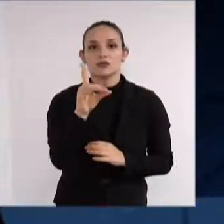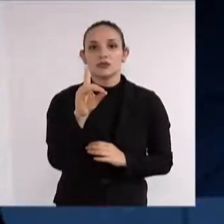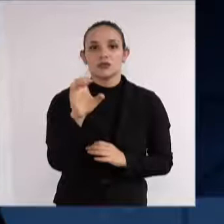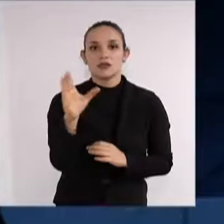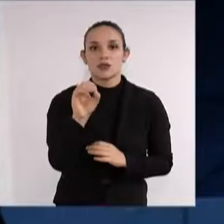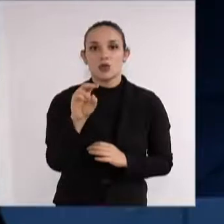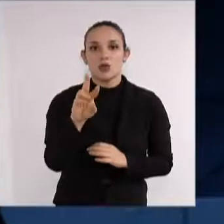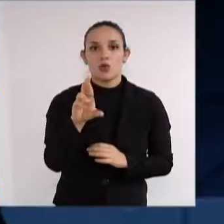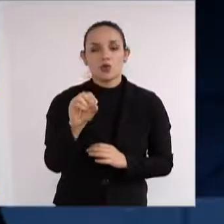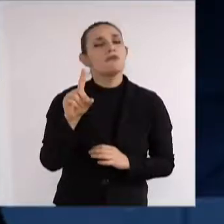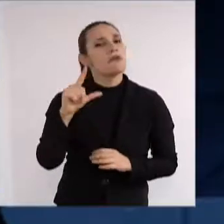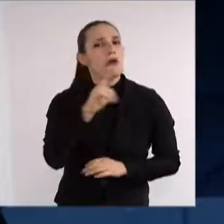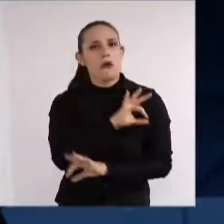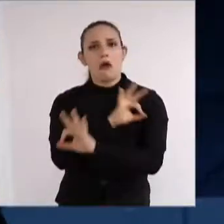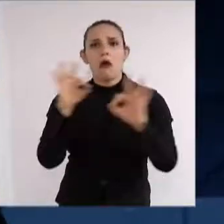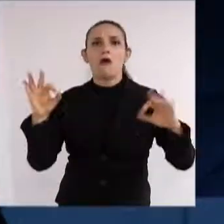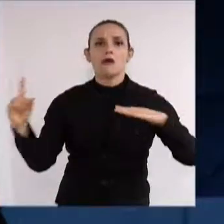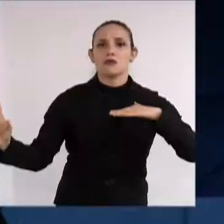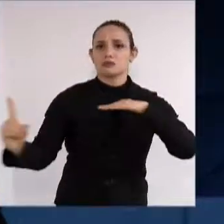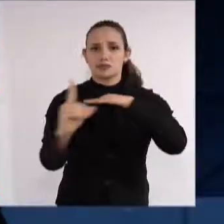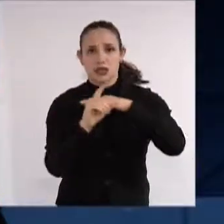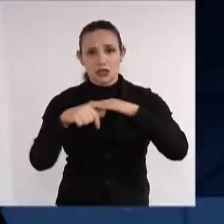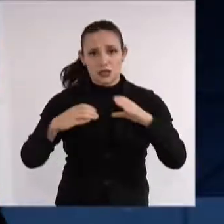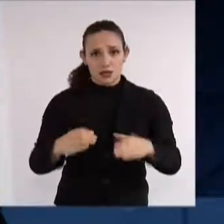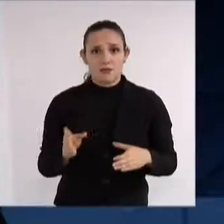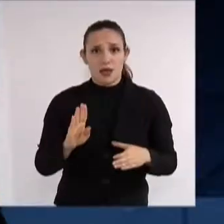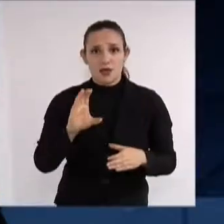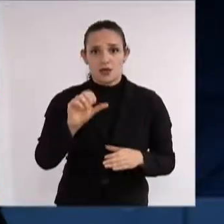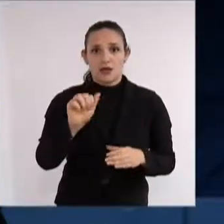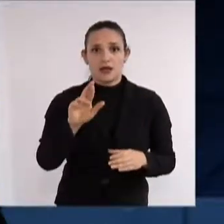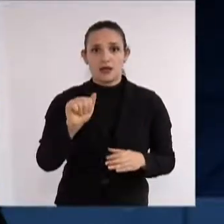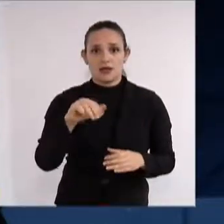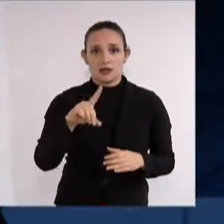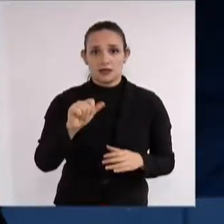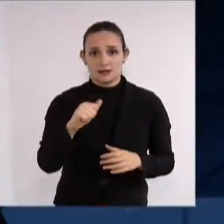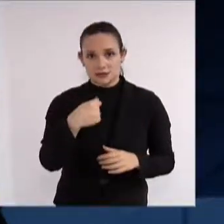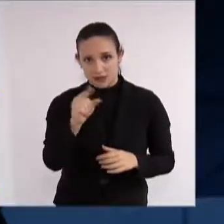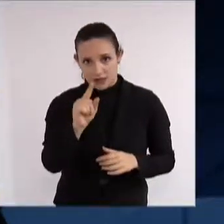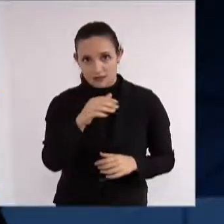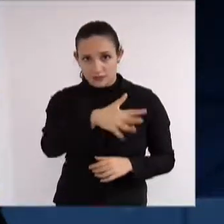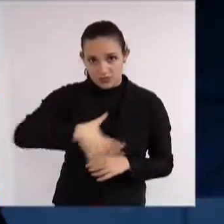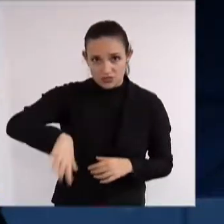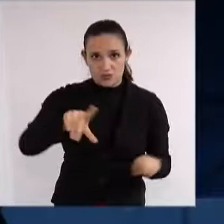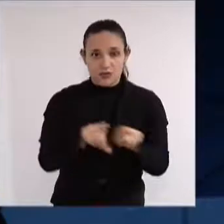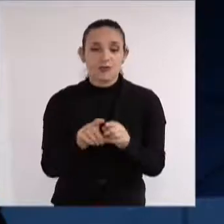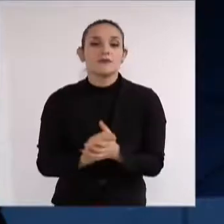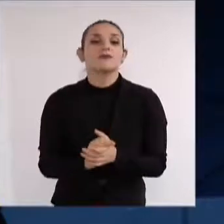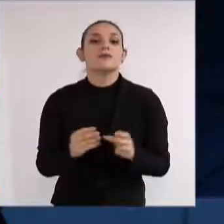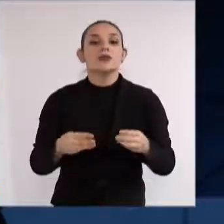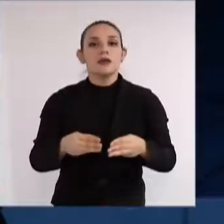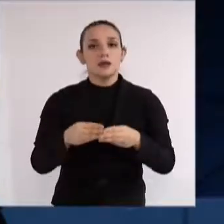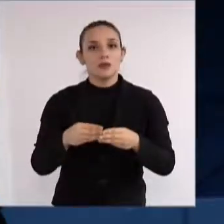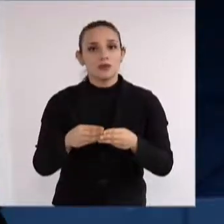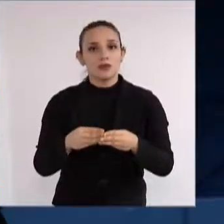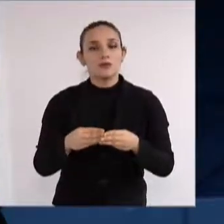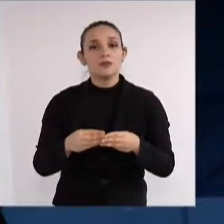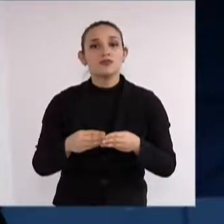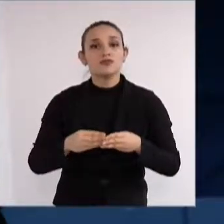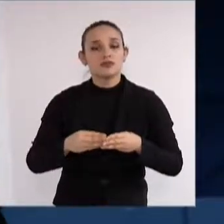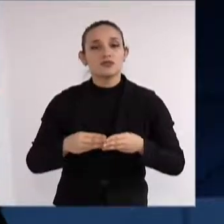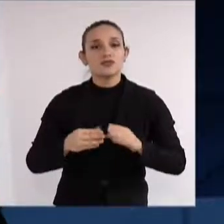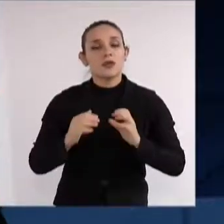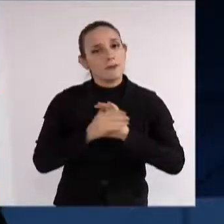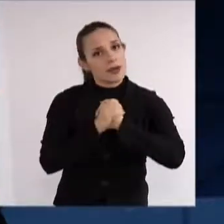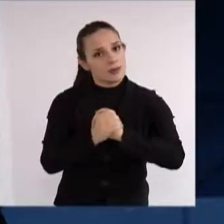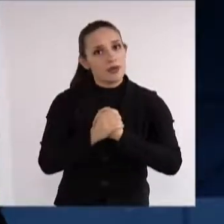no atendimento ao público do bairro Carandá Bosque e região. Requerimento de moção de congratulação, de autoria do deputado Amarildo Cruz,